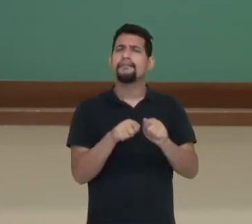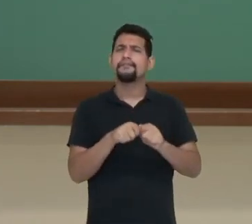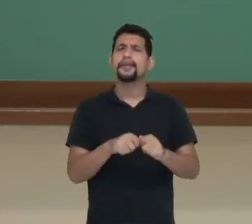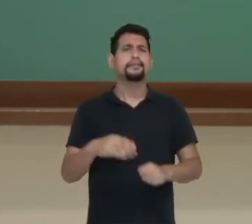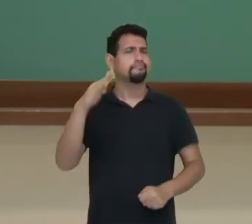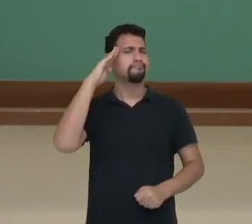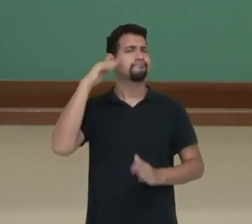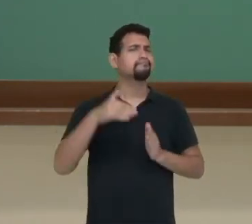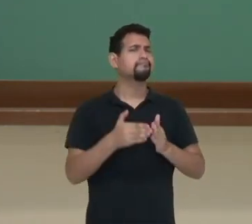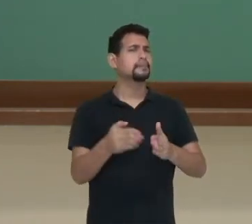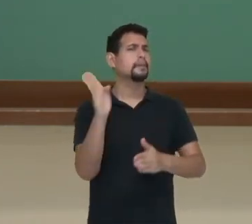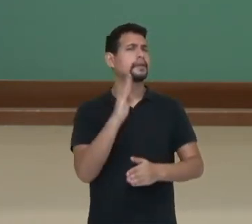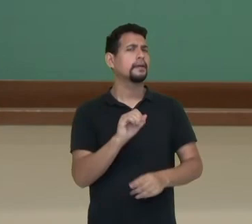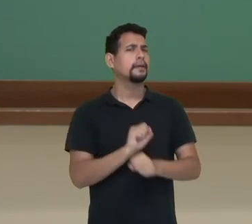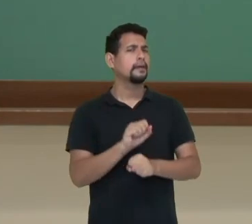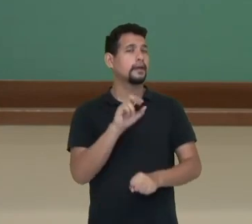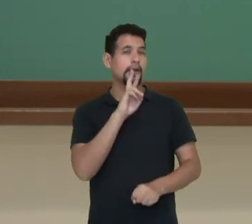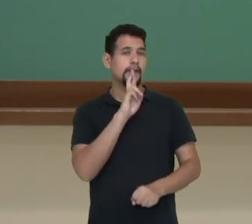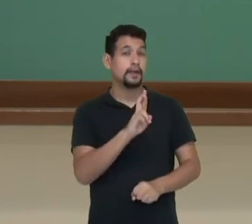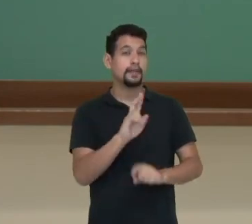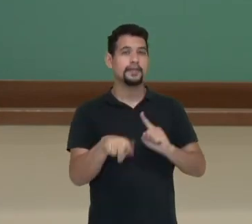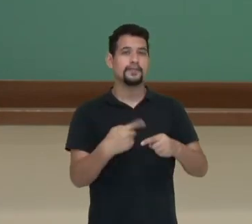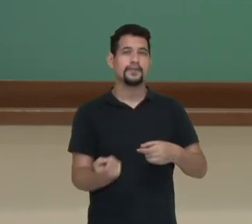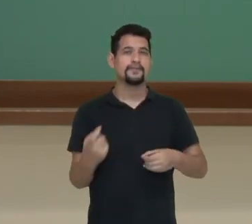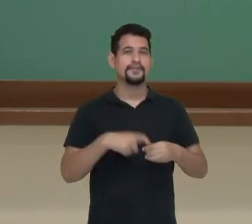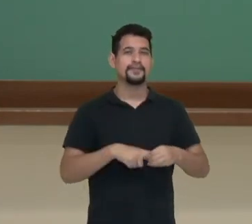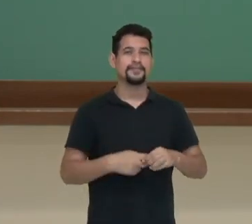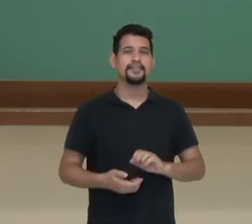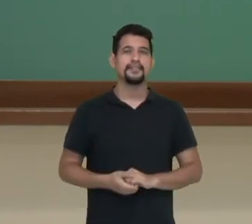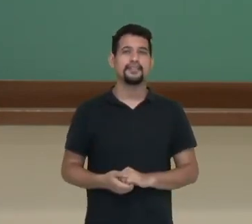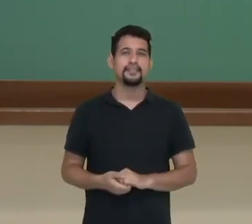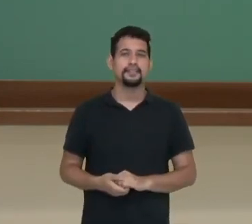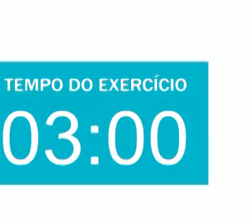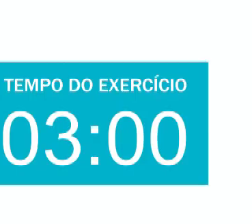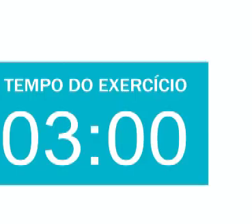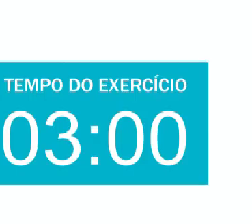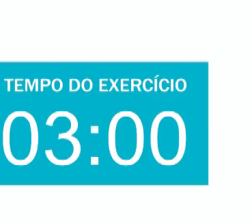do Brasil? Vocês têm um tempinho aí para pensar? E eu já retorno.